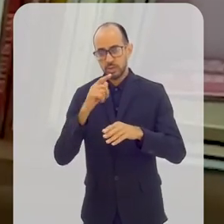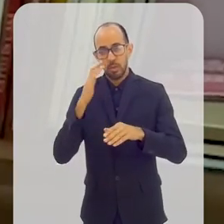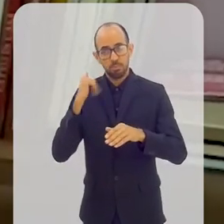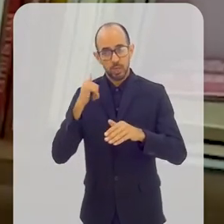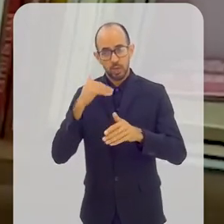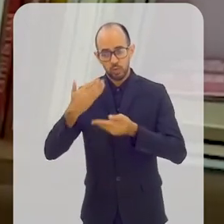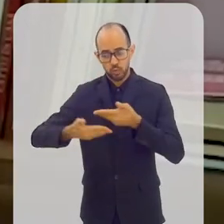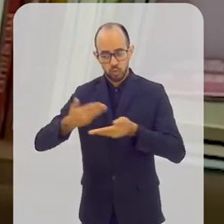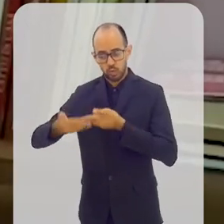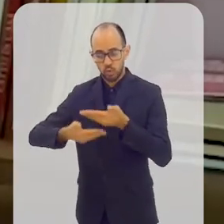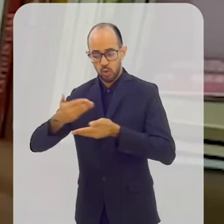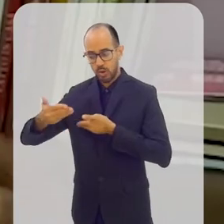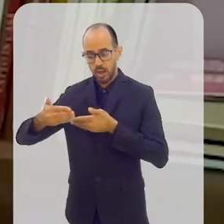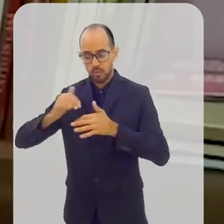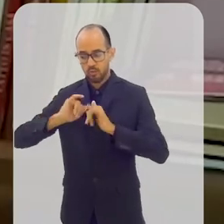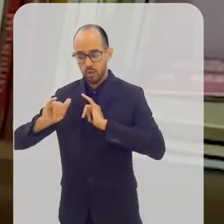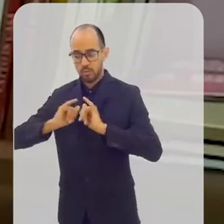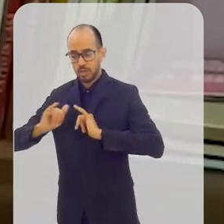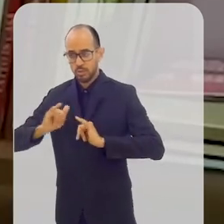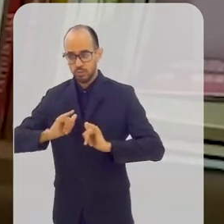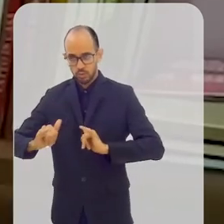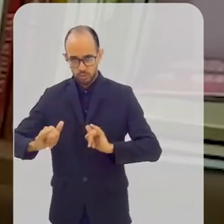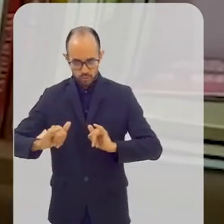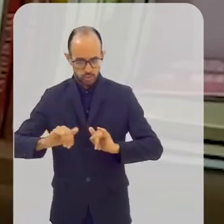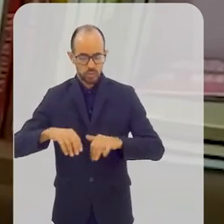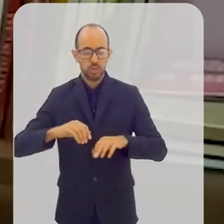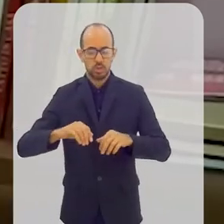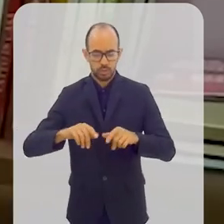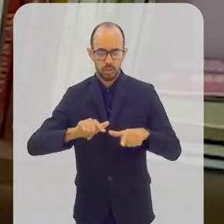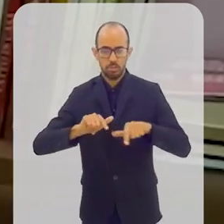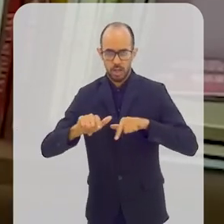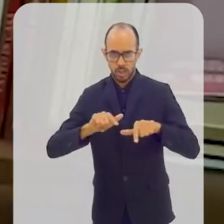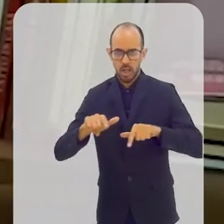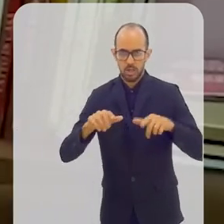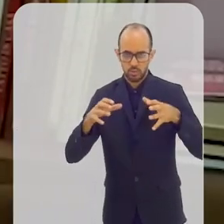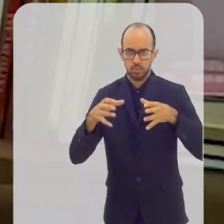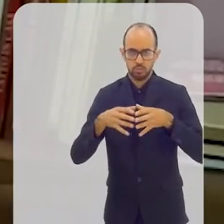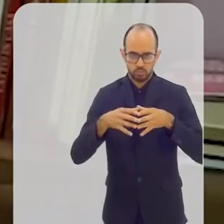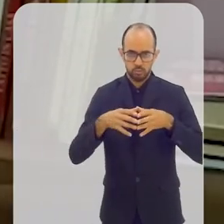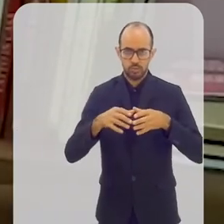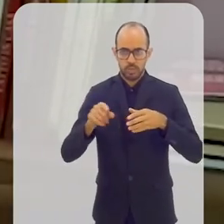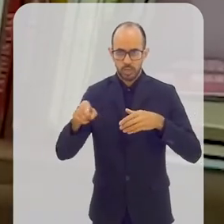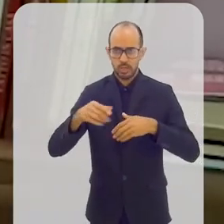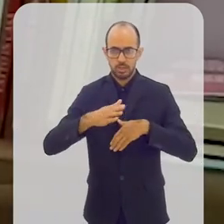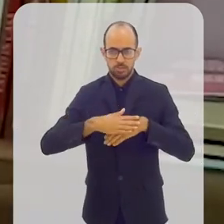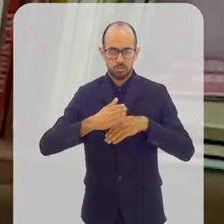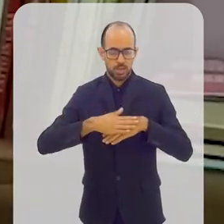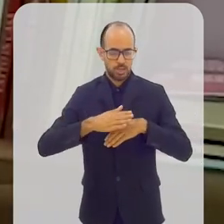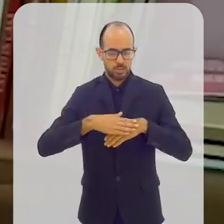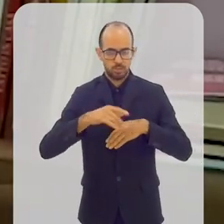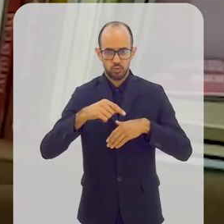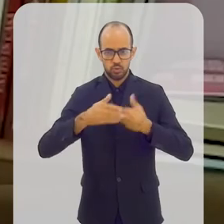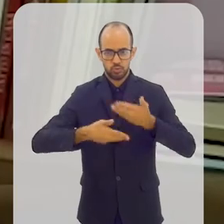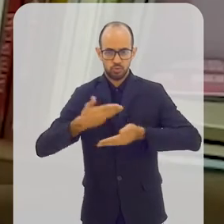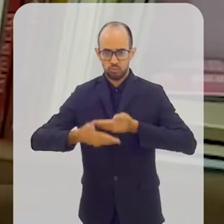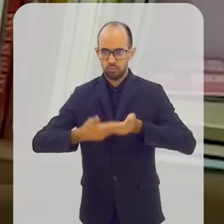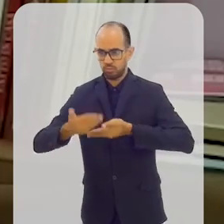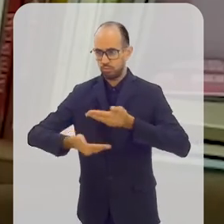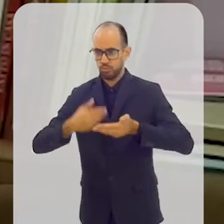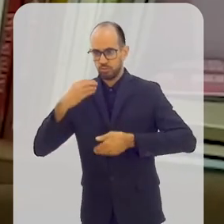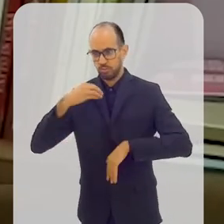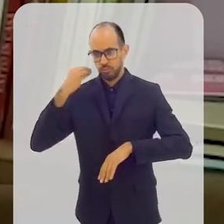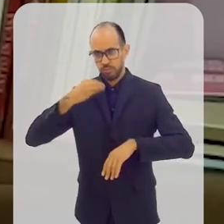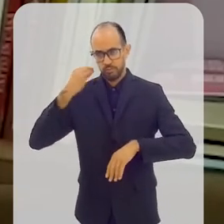trocar informações, eles já sabiam trabalhar em coletivo. Então, eles mesmos trocam muitas experiências. É